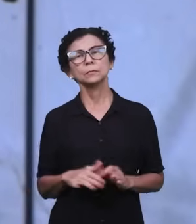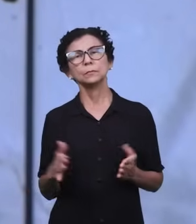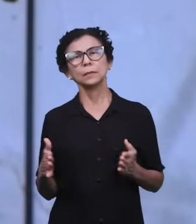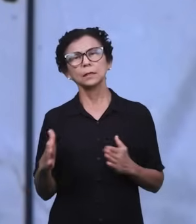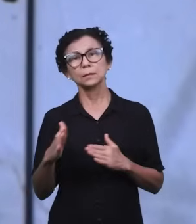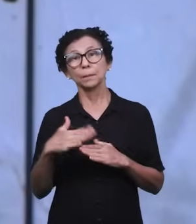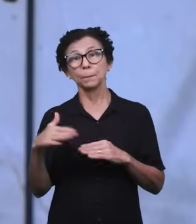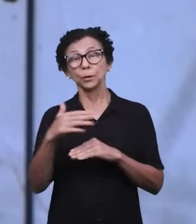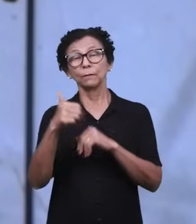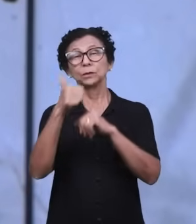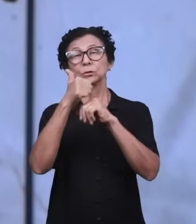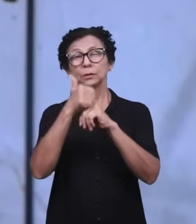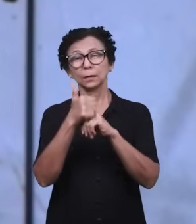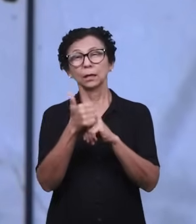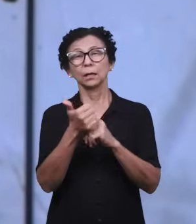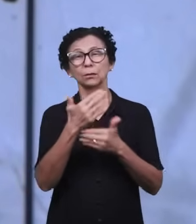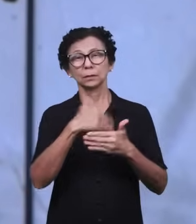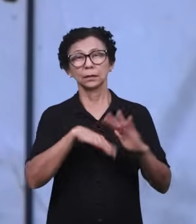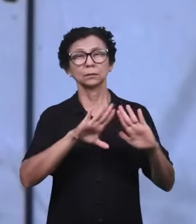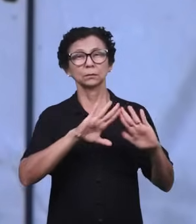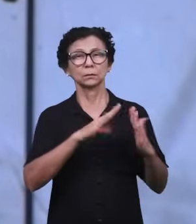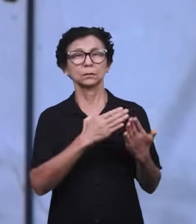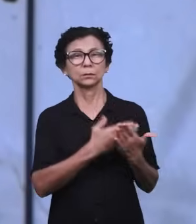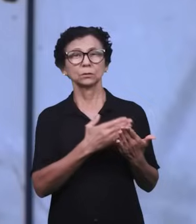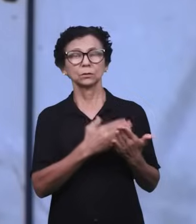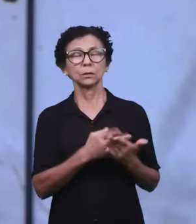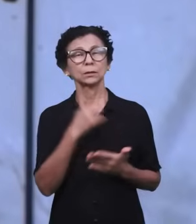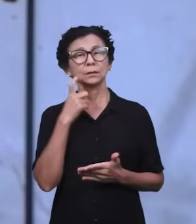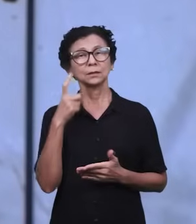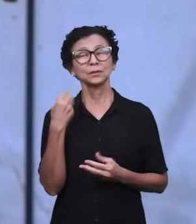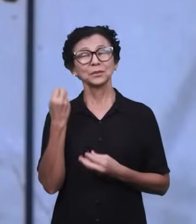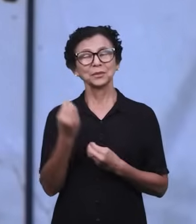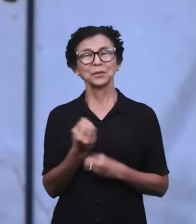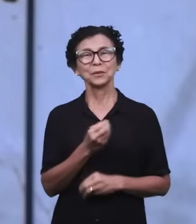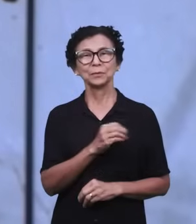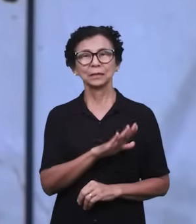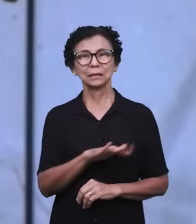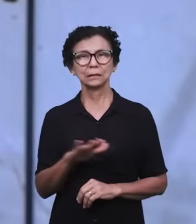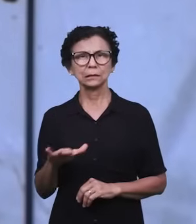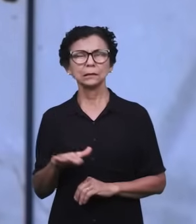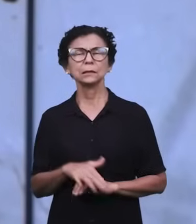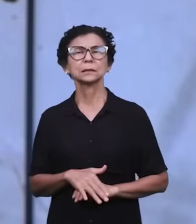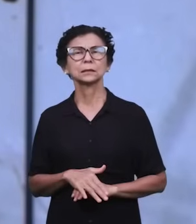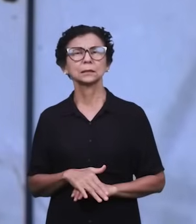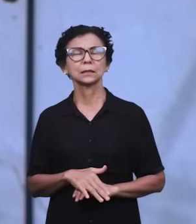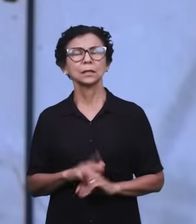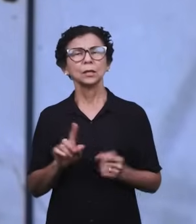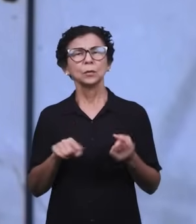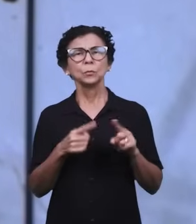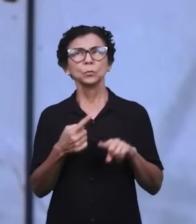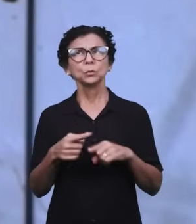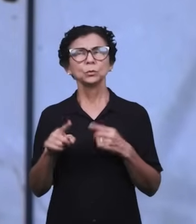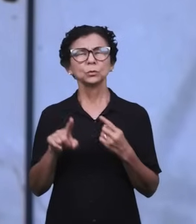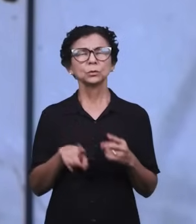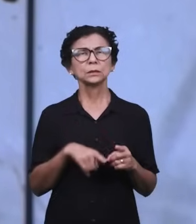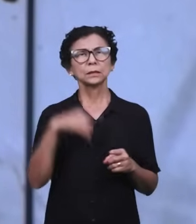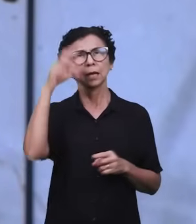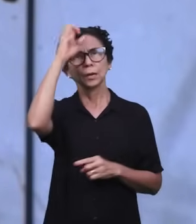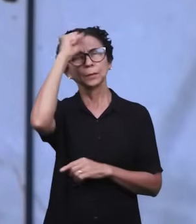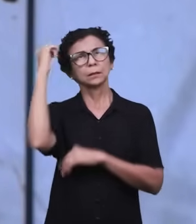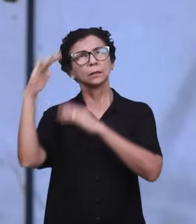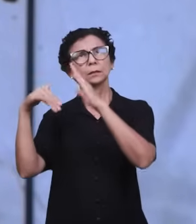um trabalho mais profissional. Então vai ser um programa muito interessante de mostrar como que a criança também pode